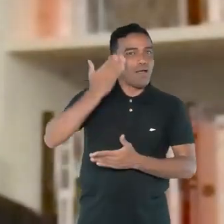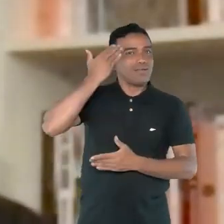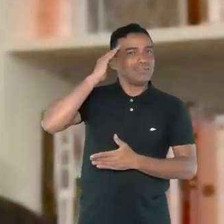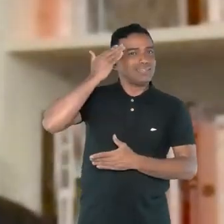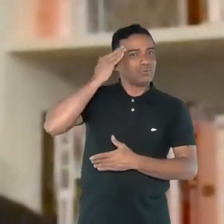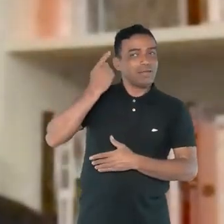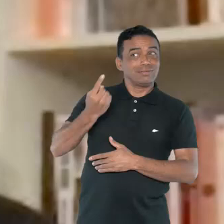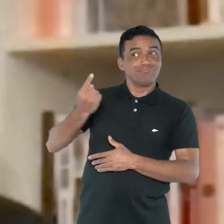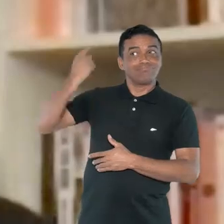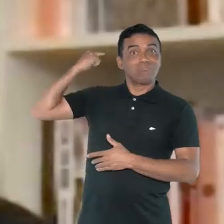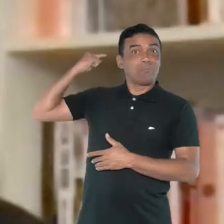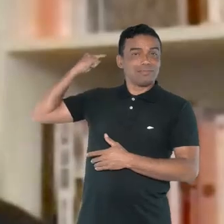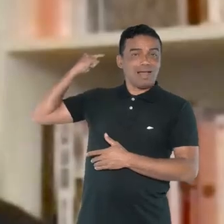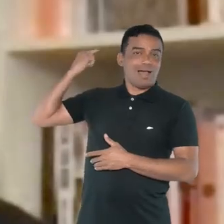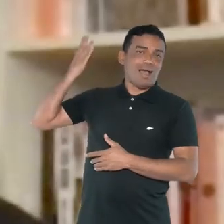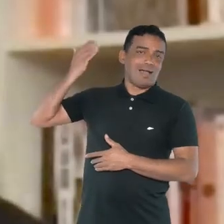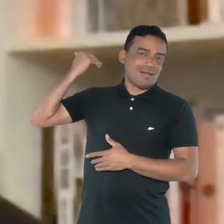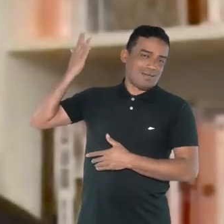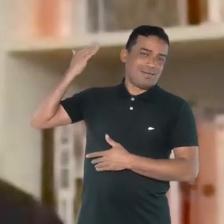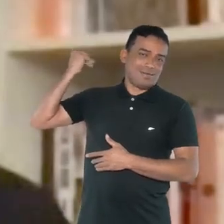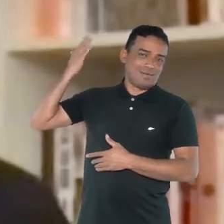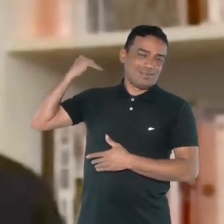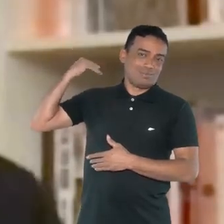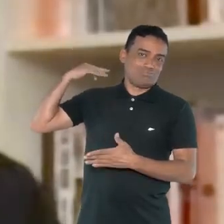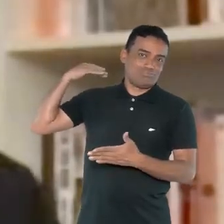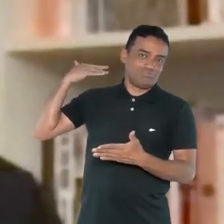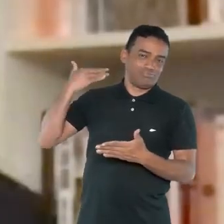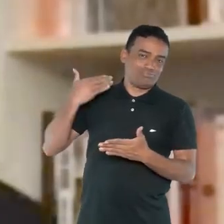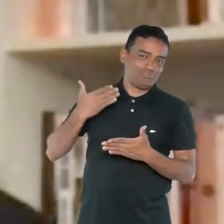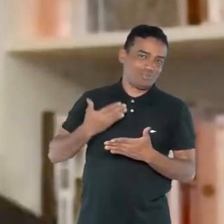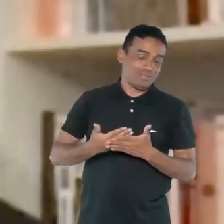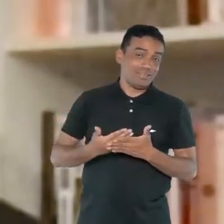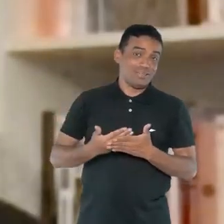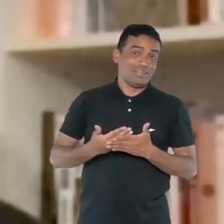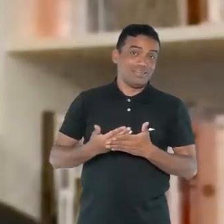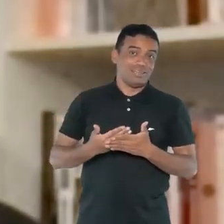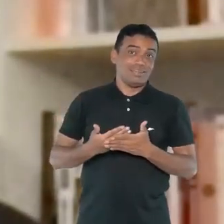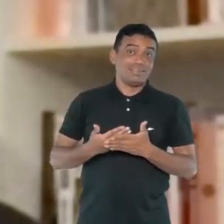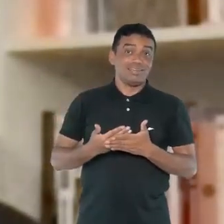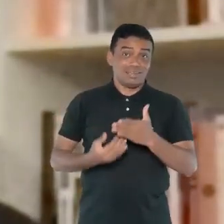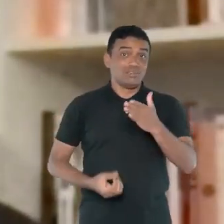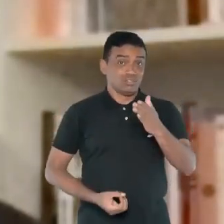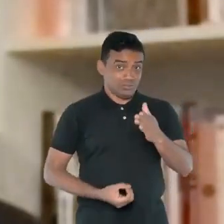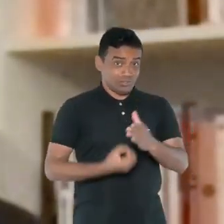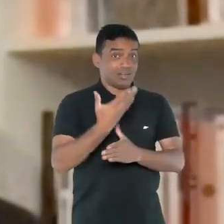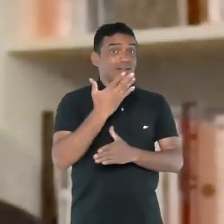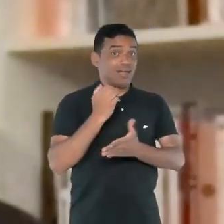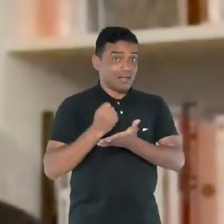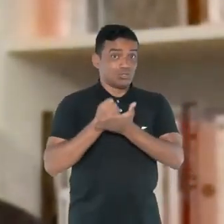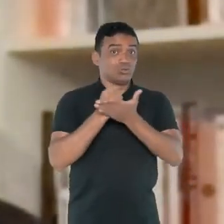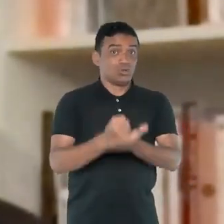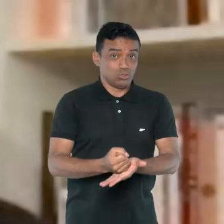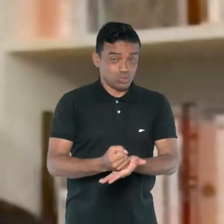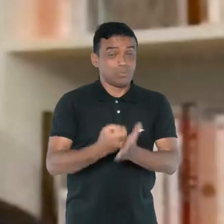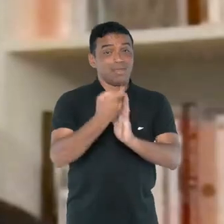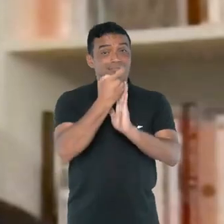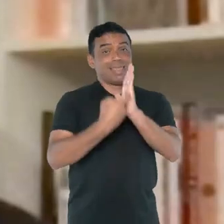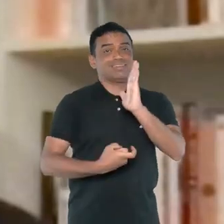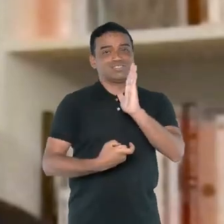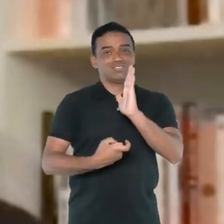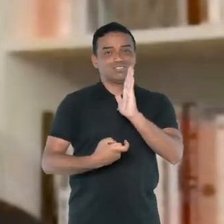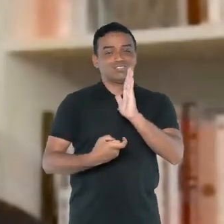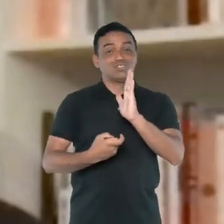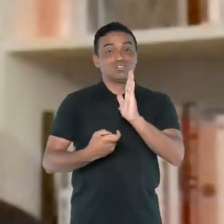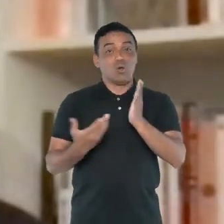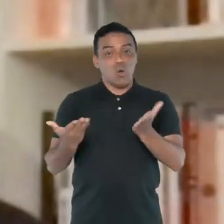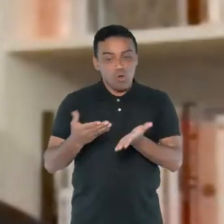ao passado, que de certa forma que deu efetivamente origem a este texto, porque muito do que